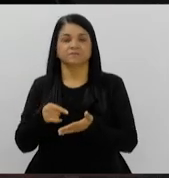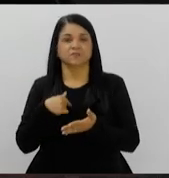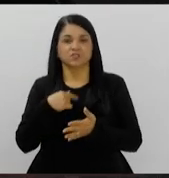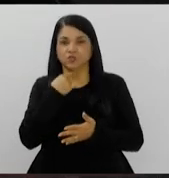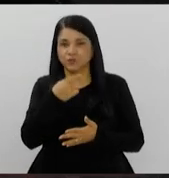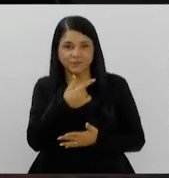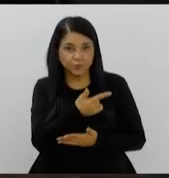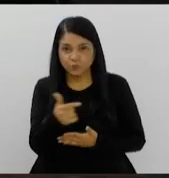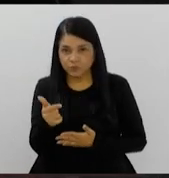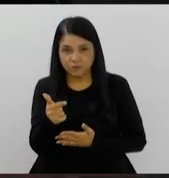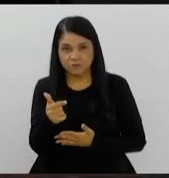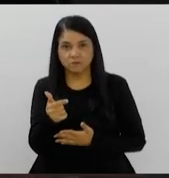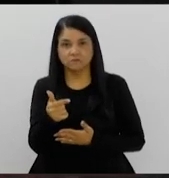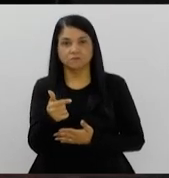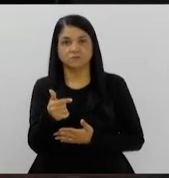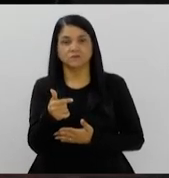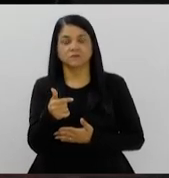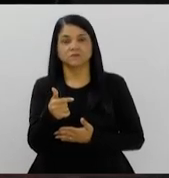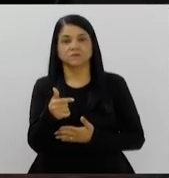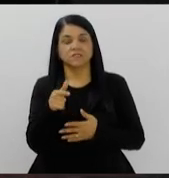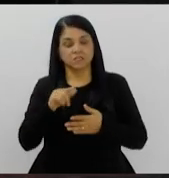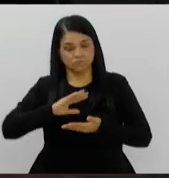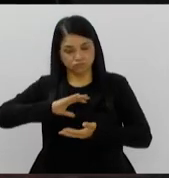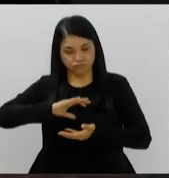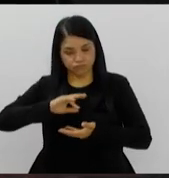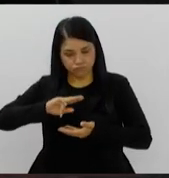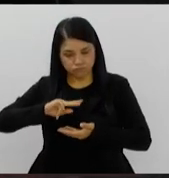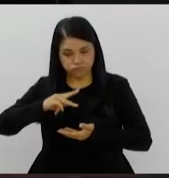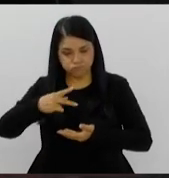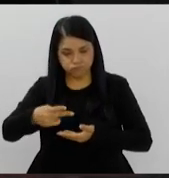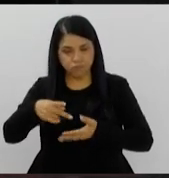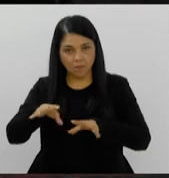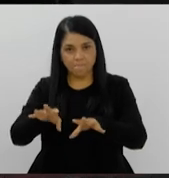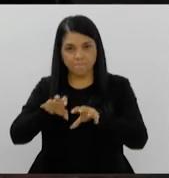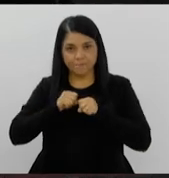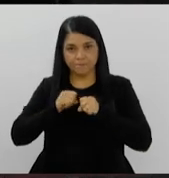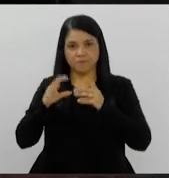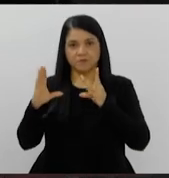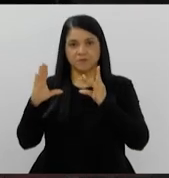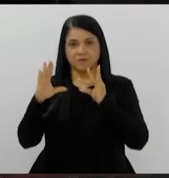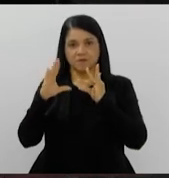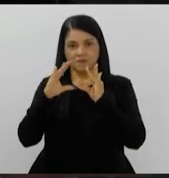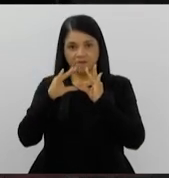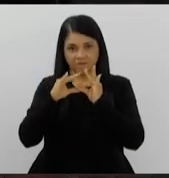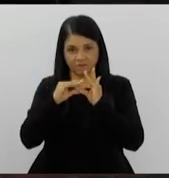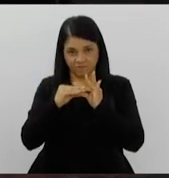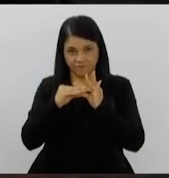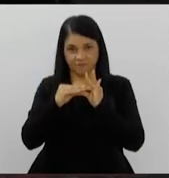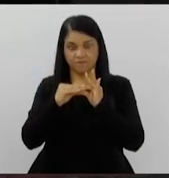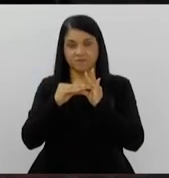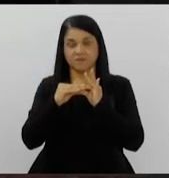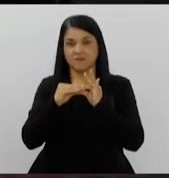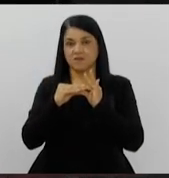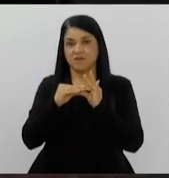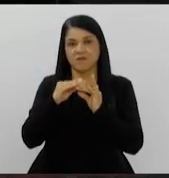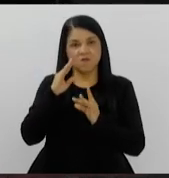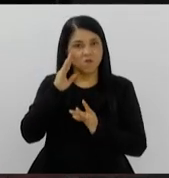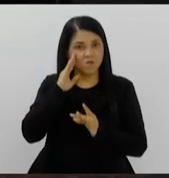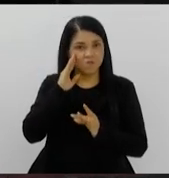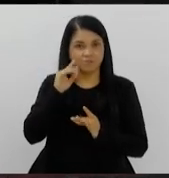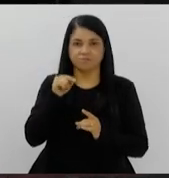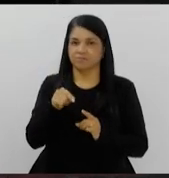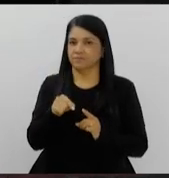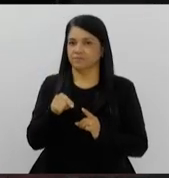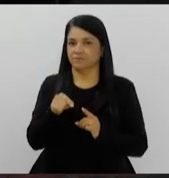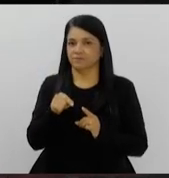dúvida que esse escândalo da infecção das 6 pessoas com HIV é só a ponta de um iceberg.